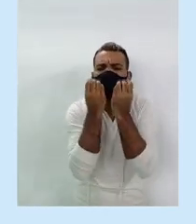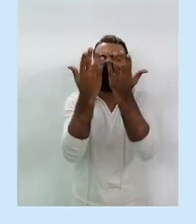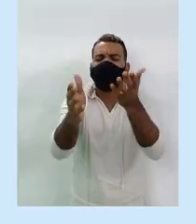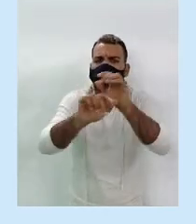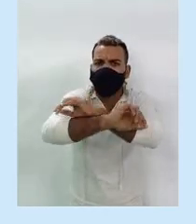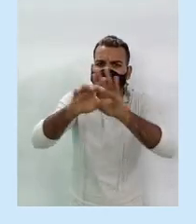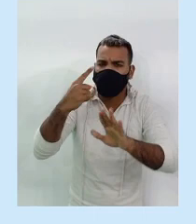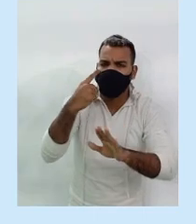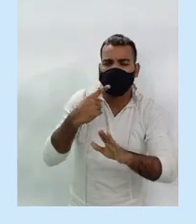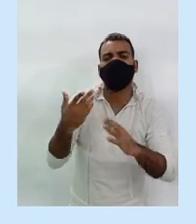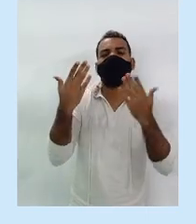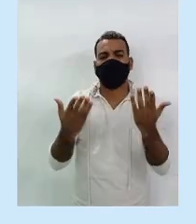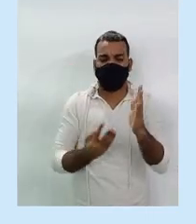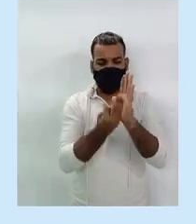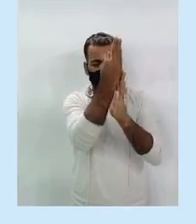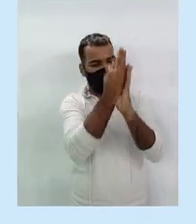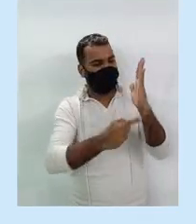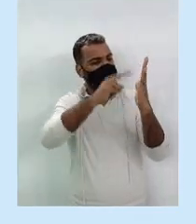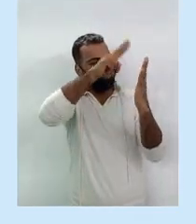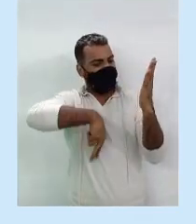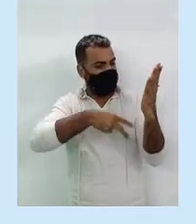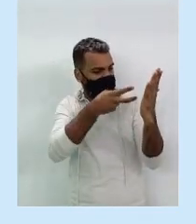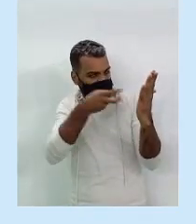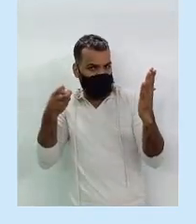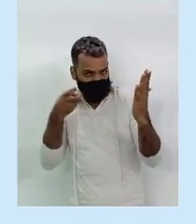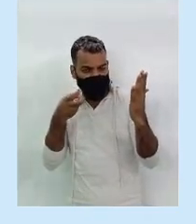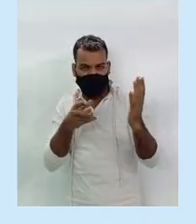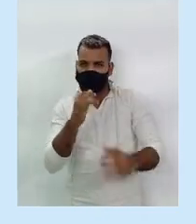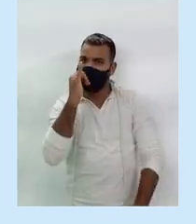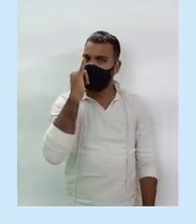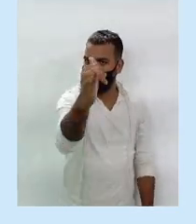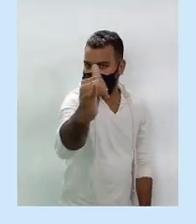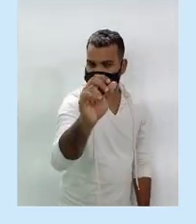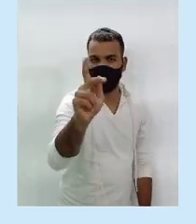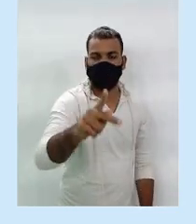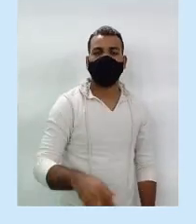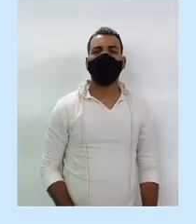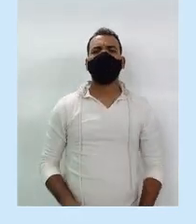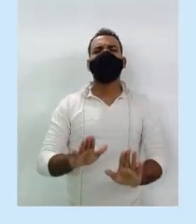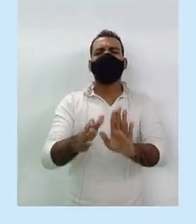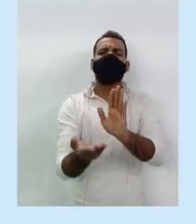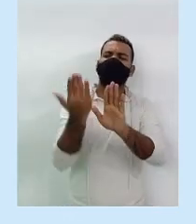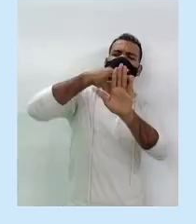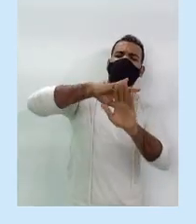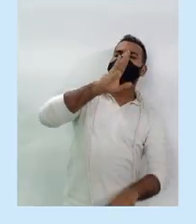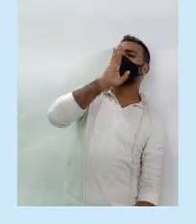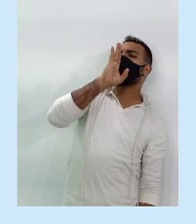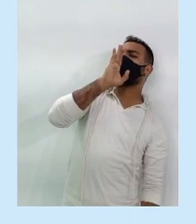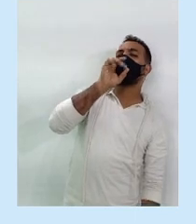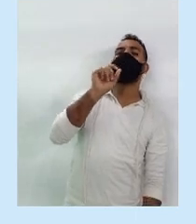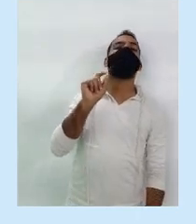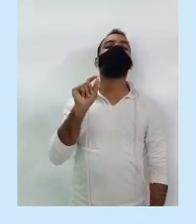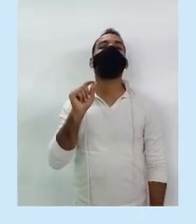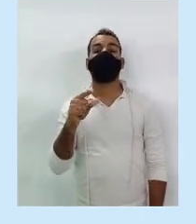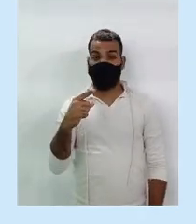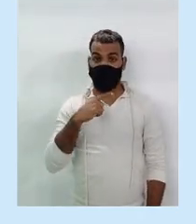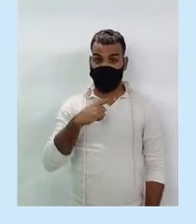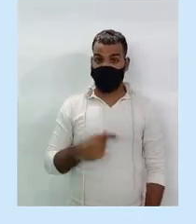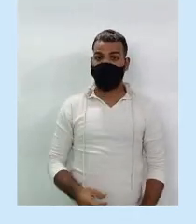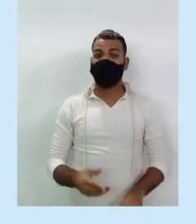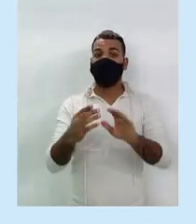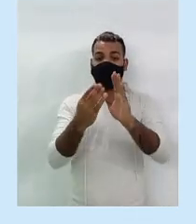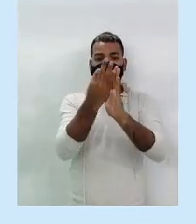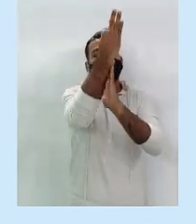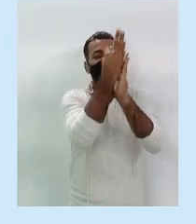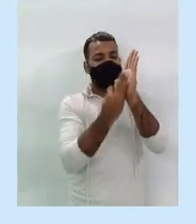que está na superfície do texto, é o dito. O que é o implícito? É aquele que está em quê? Nas entrelinhas